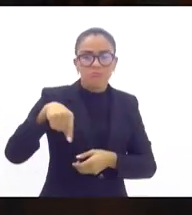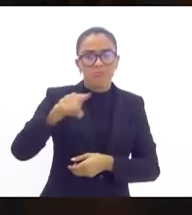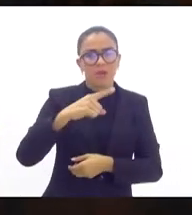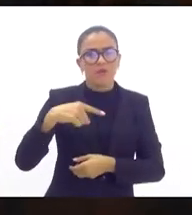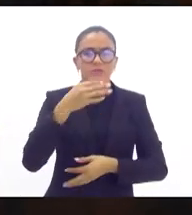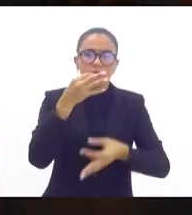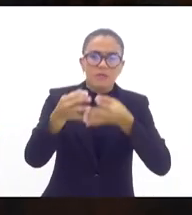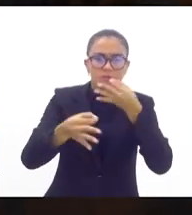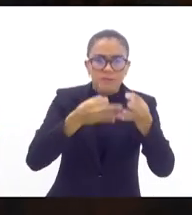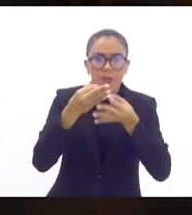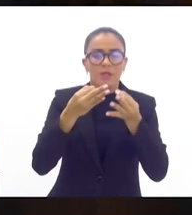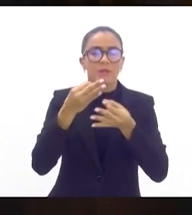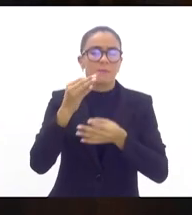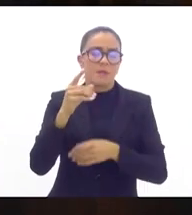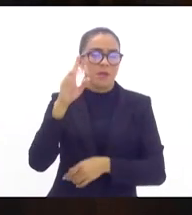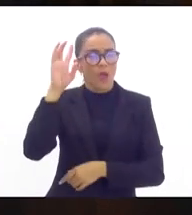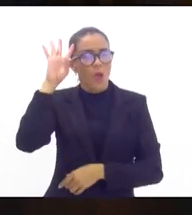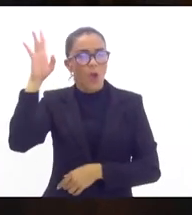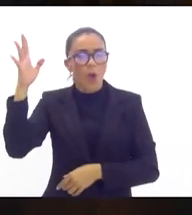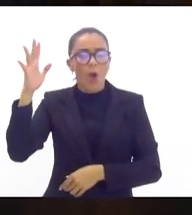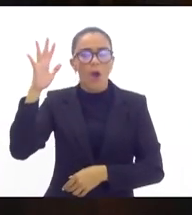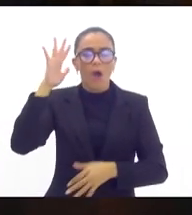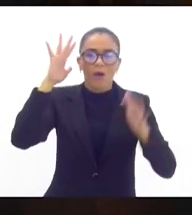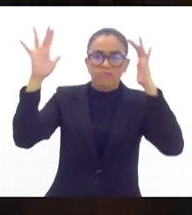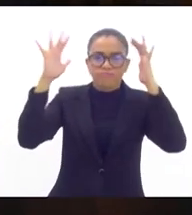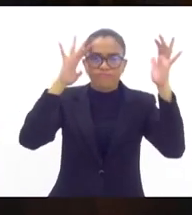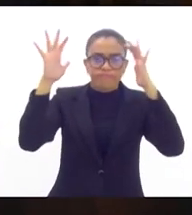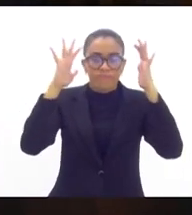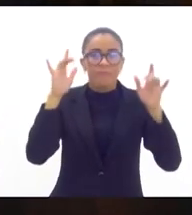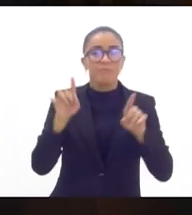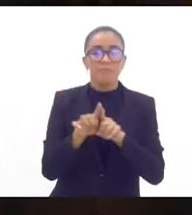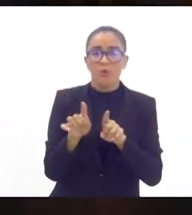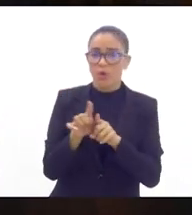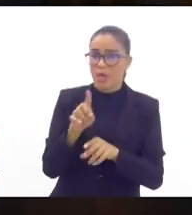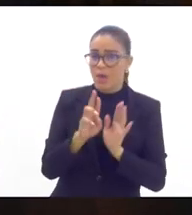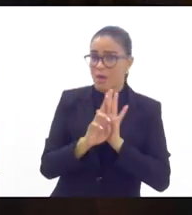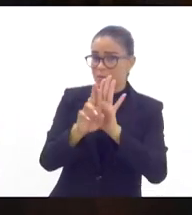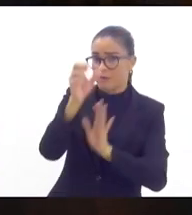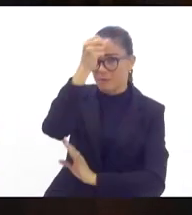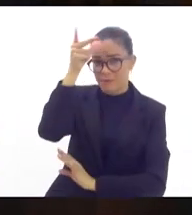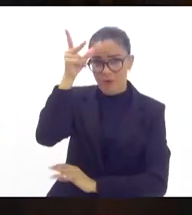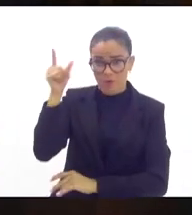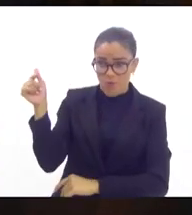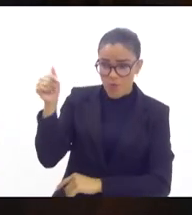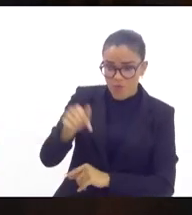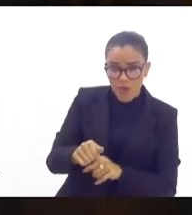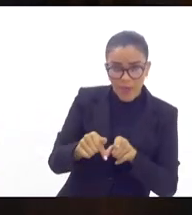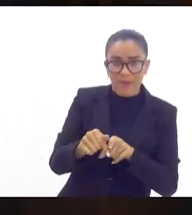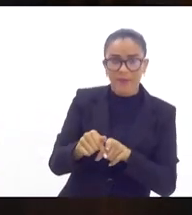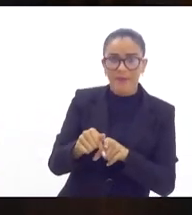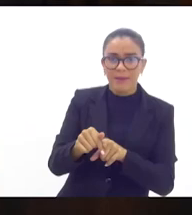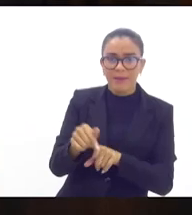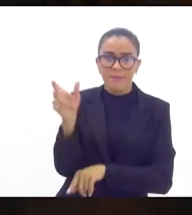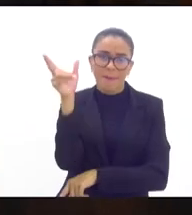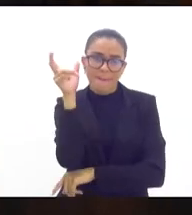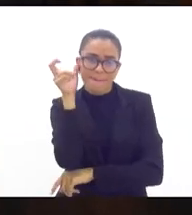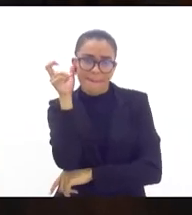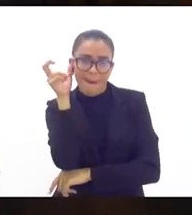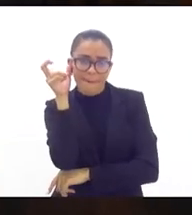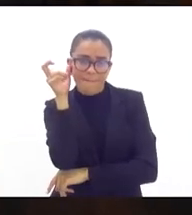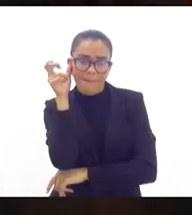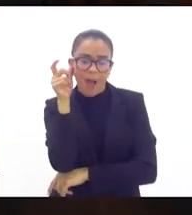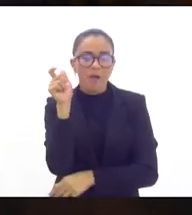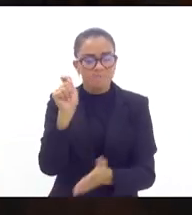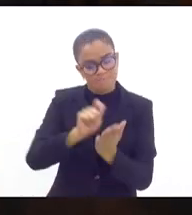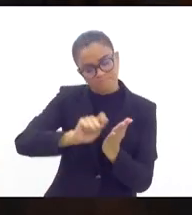soluções para que você estraga opinião de vocês para que já que eles não venha até aqui para escutar o que o morador tem para falar o que a gente tem